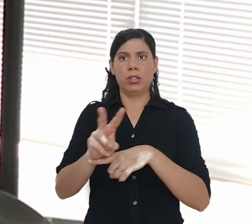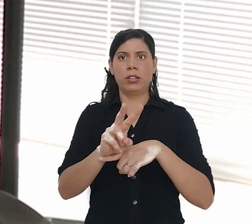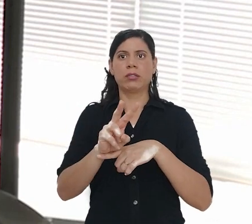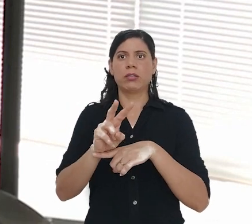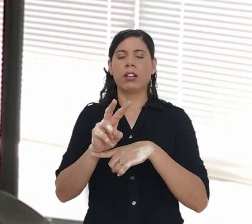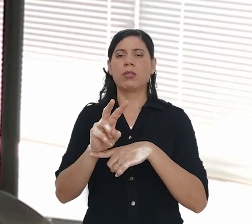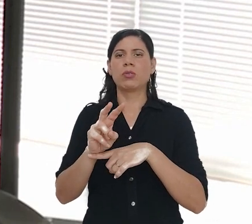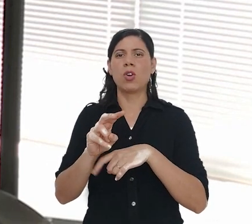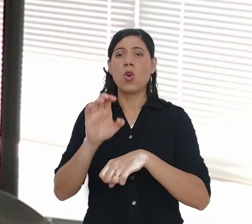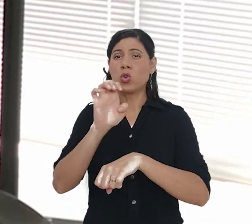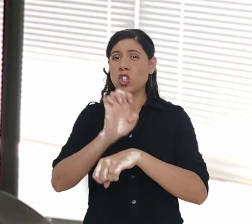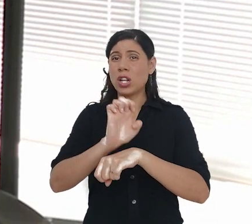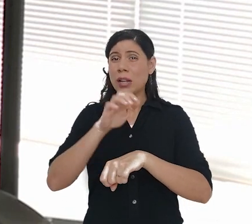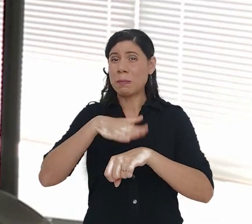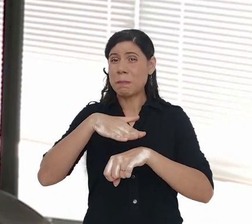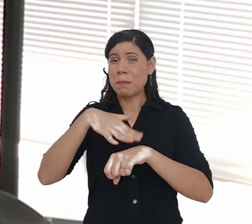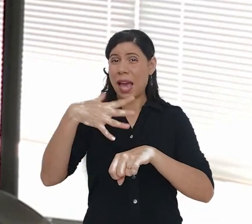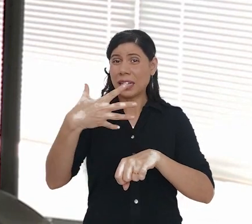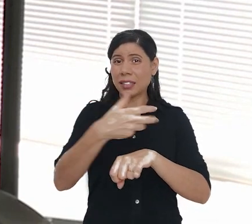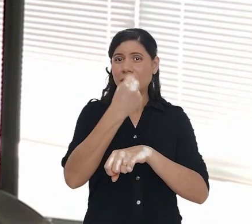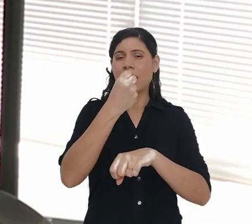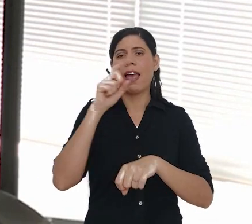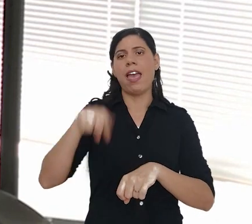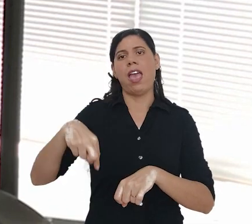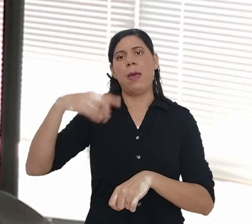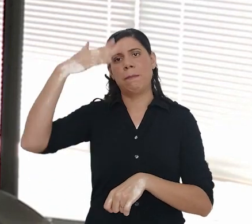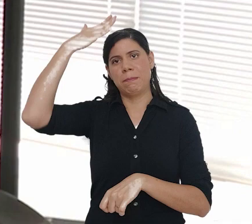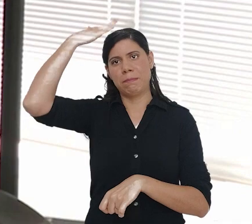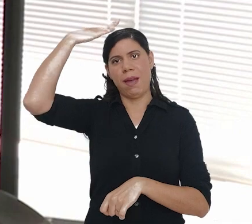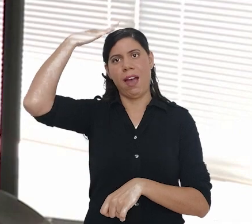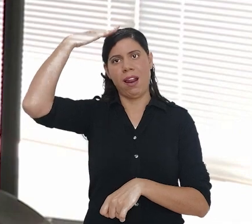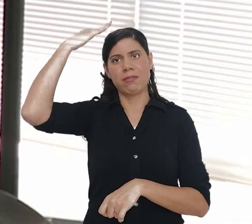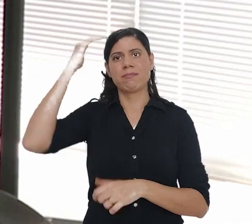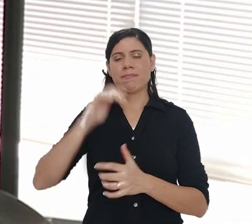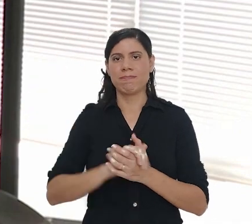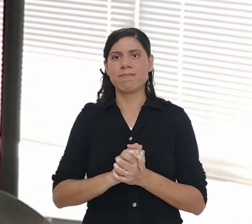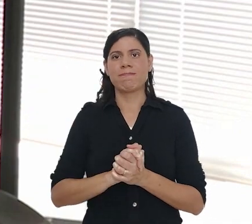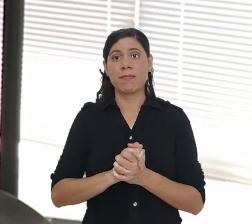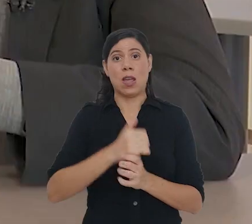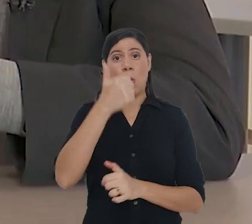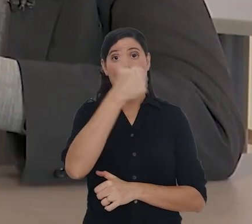estado no qual há mais resgate de trabalhadores é o Pará. Ele é o líder.